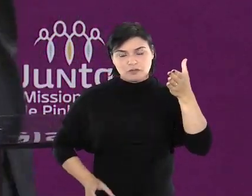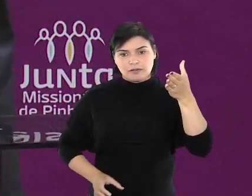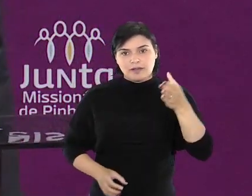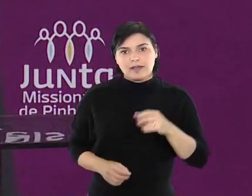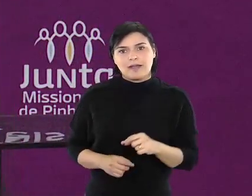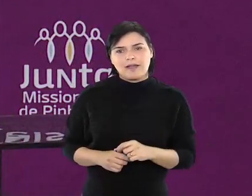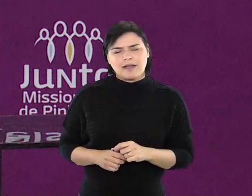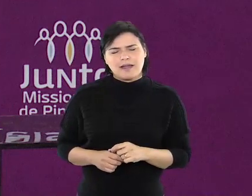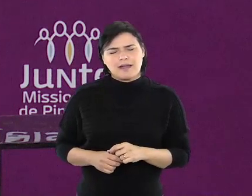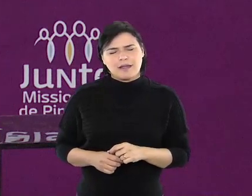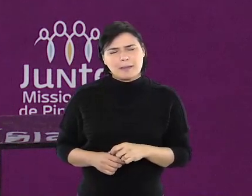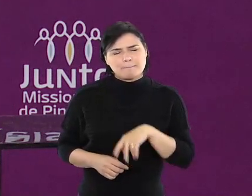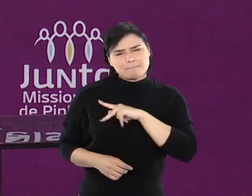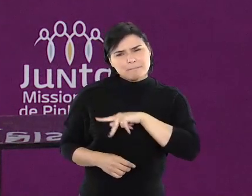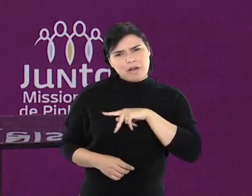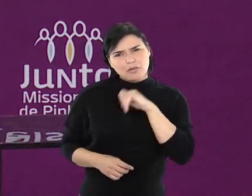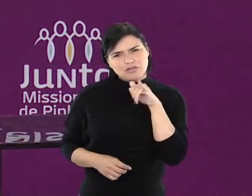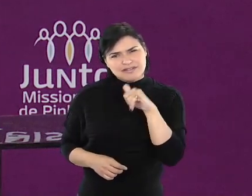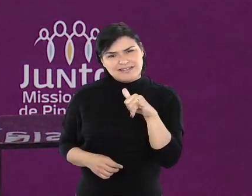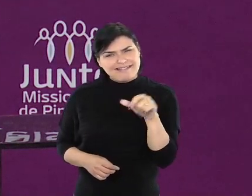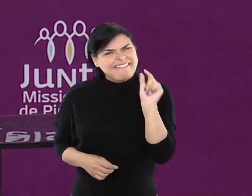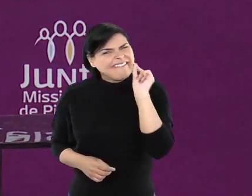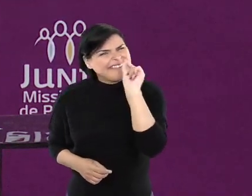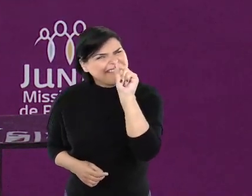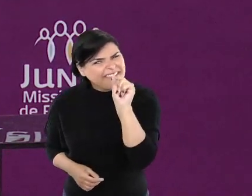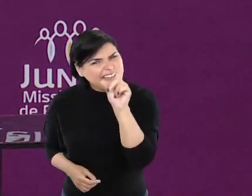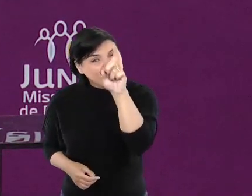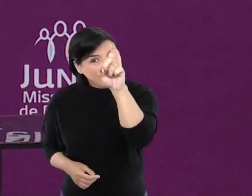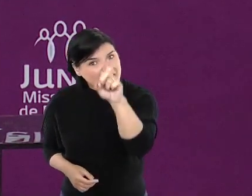quem é um líder espiritual